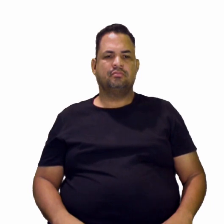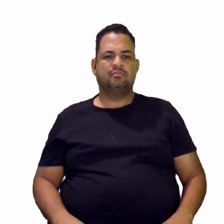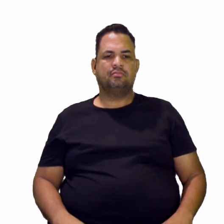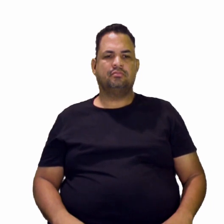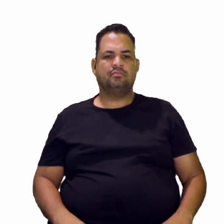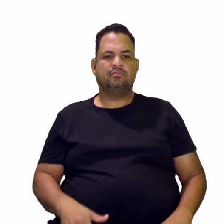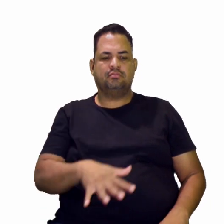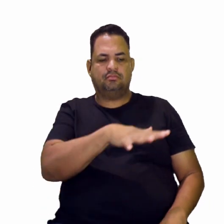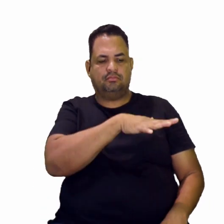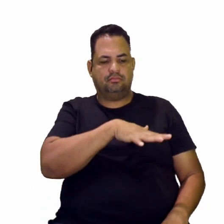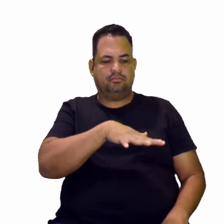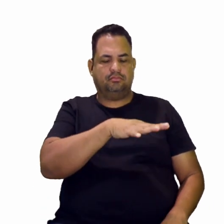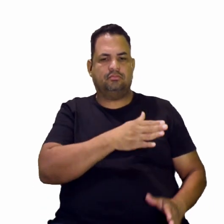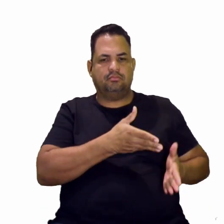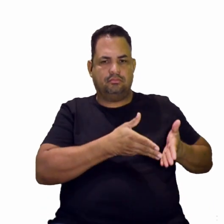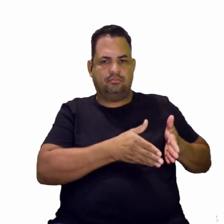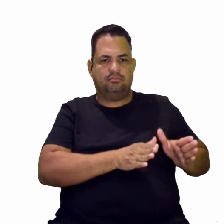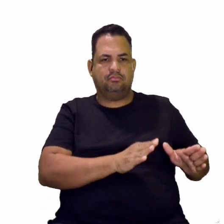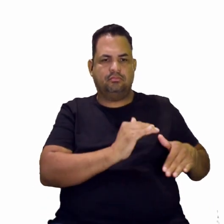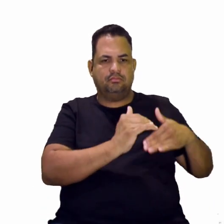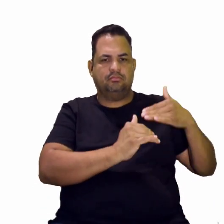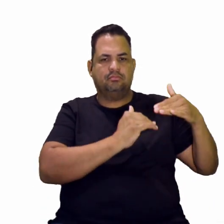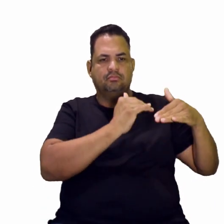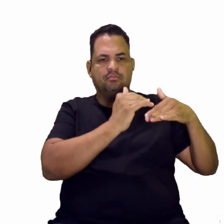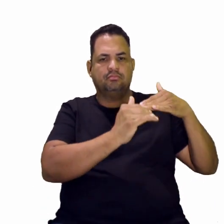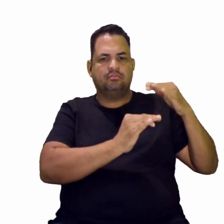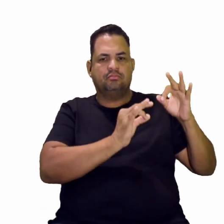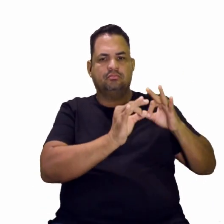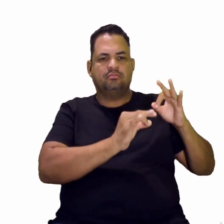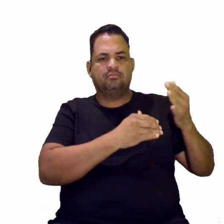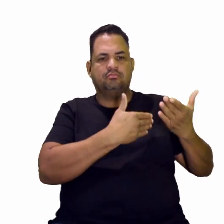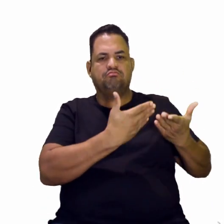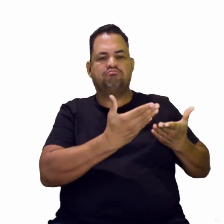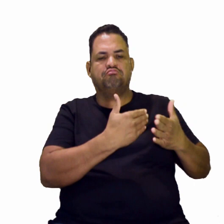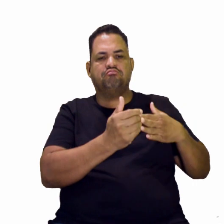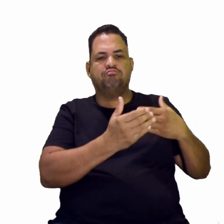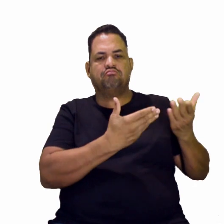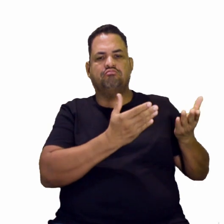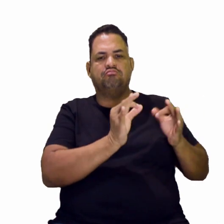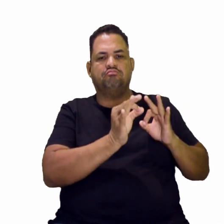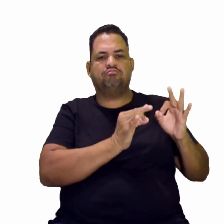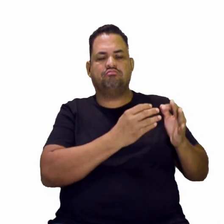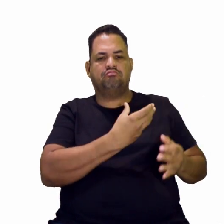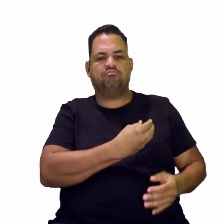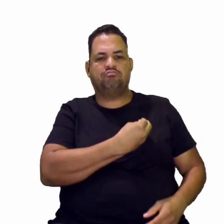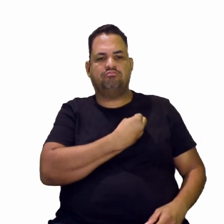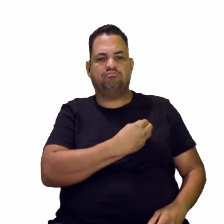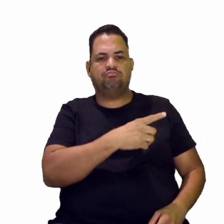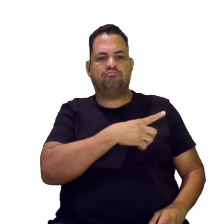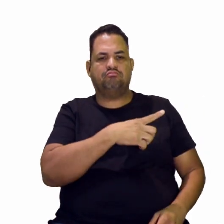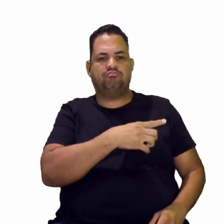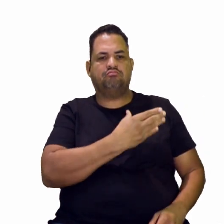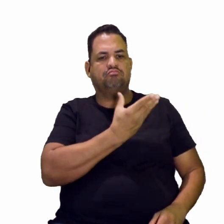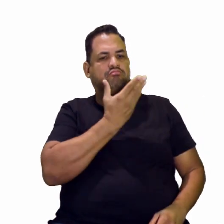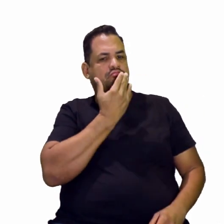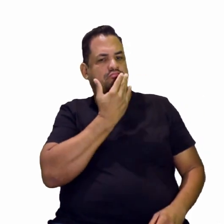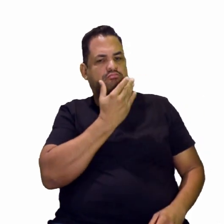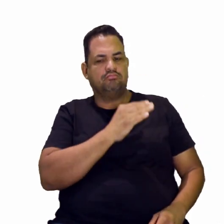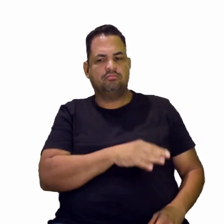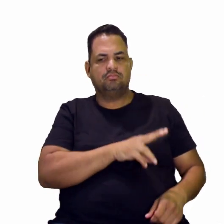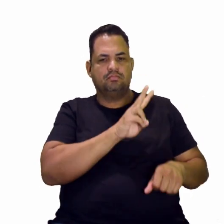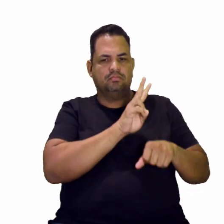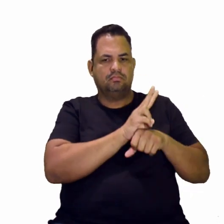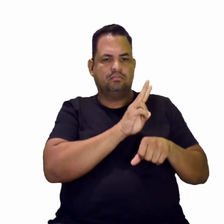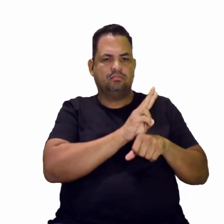é um ambiente onde nasce, cresce qualquer ser organizado, onde estes encontram alimentação,